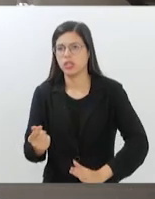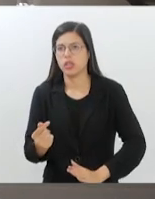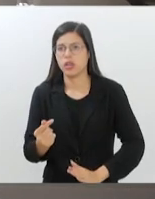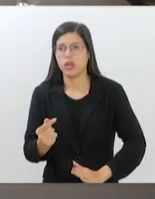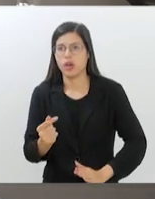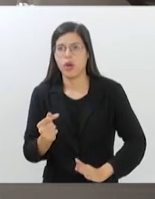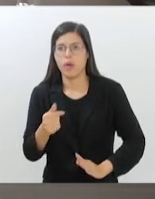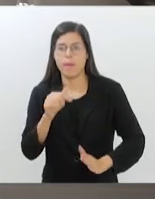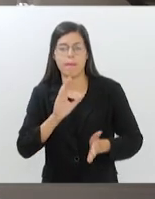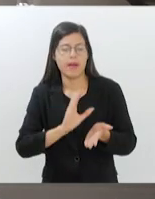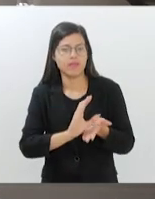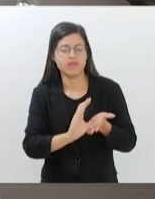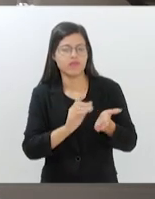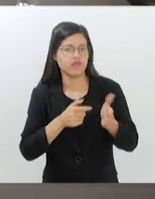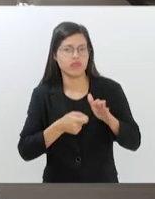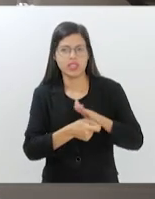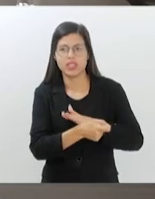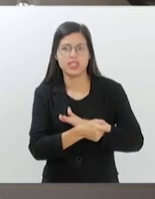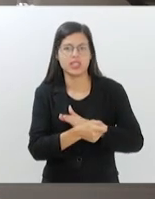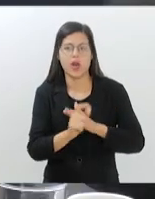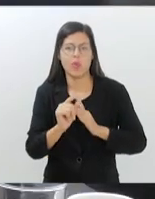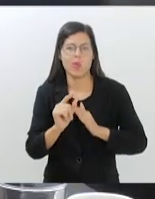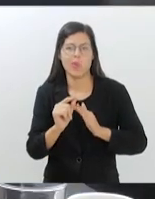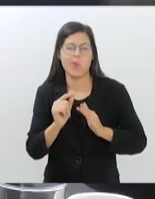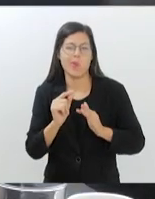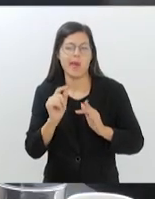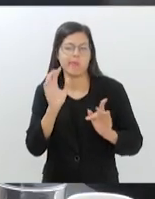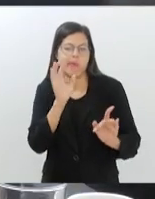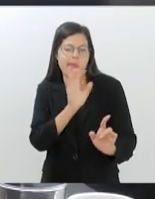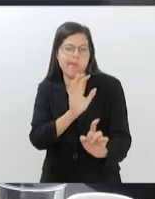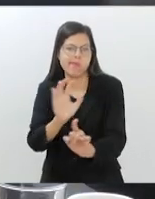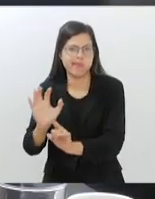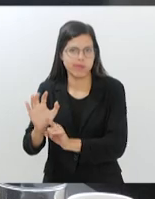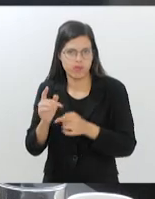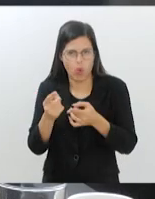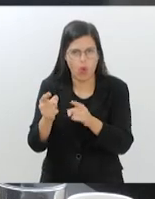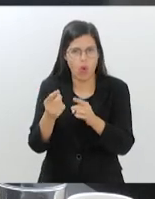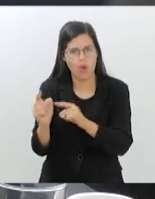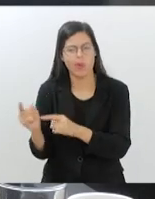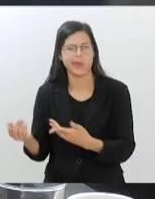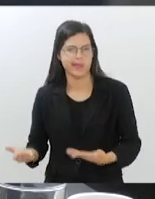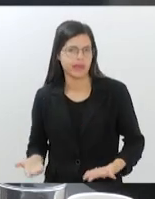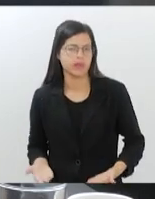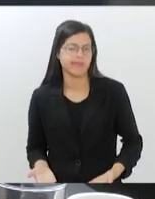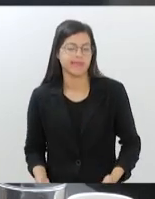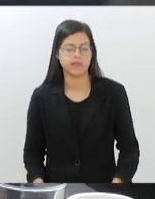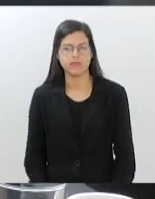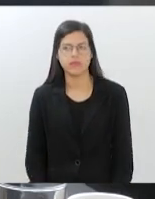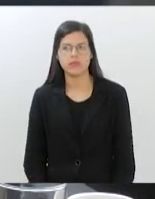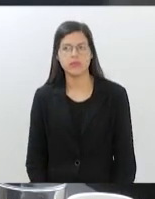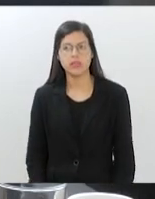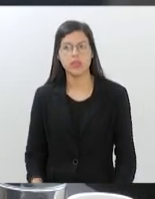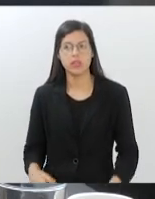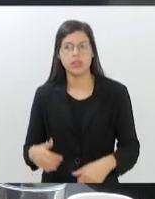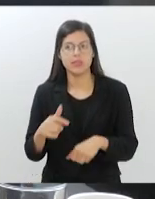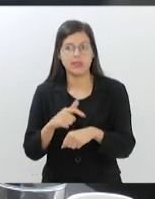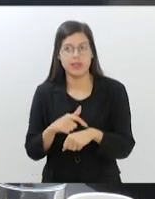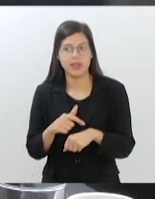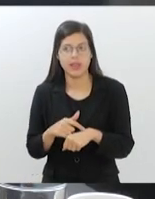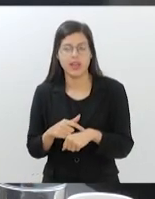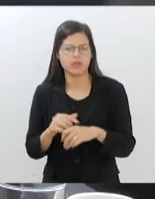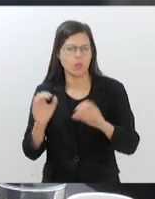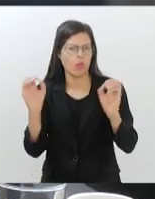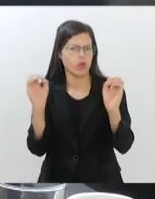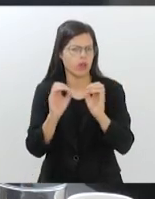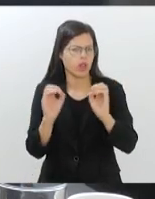vezes militância Então o que eu quero dizer o seguinte nesse momento ninguém da esquerda